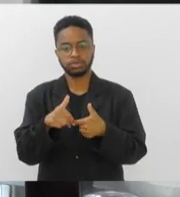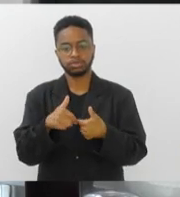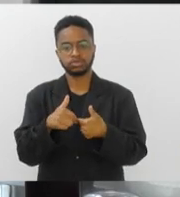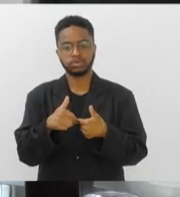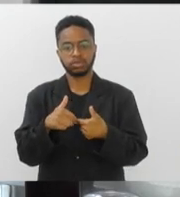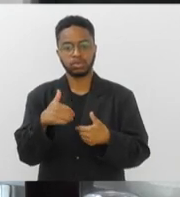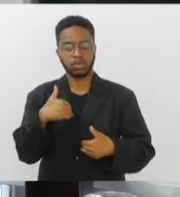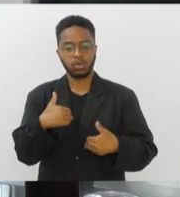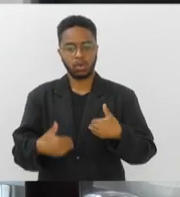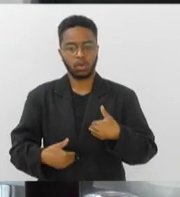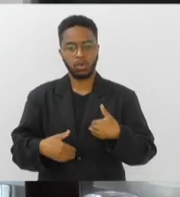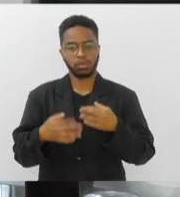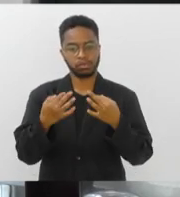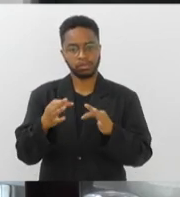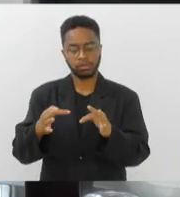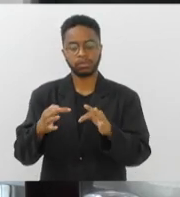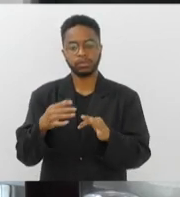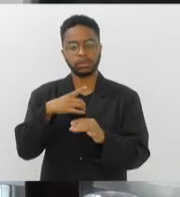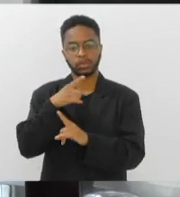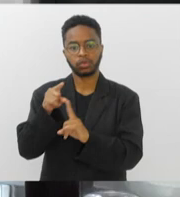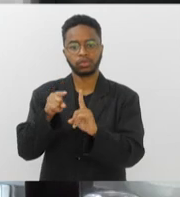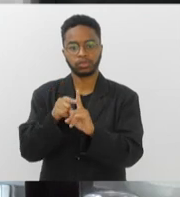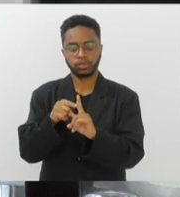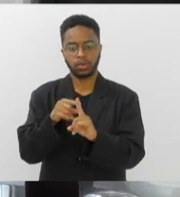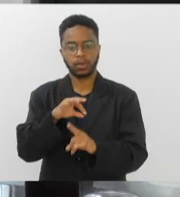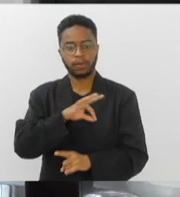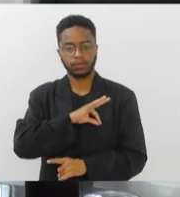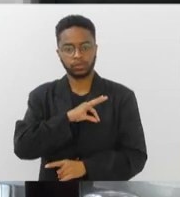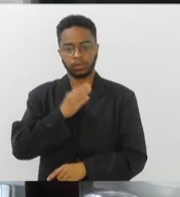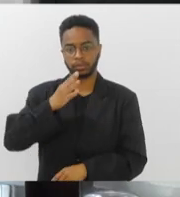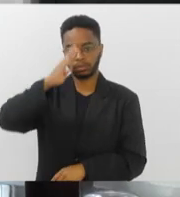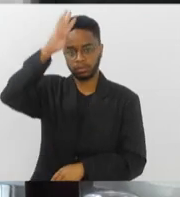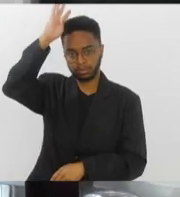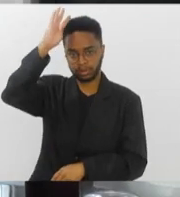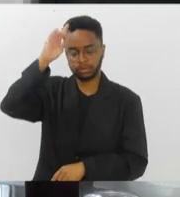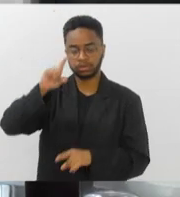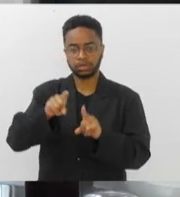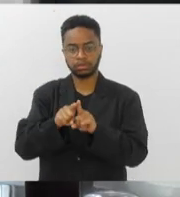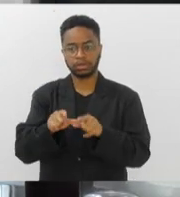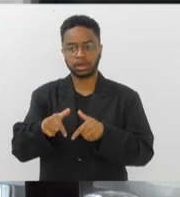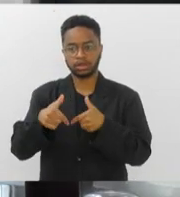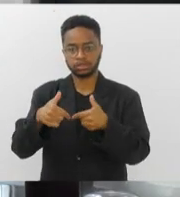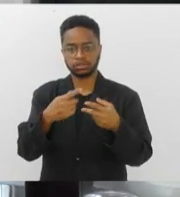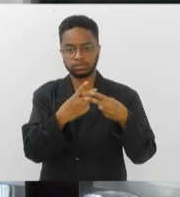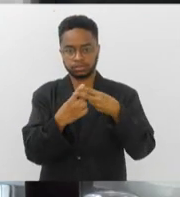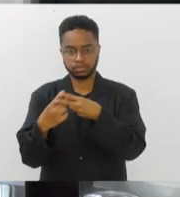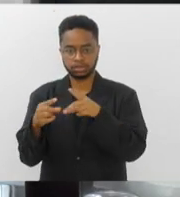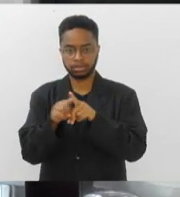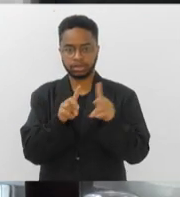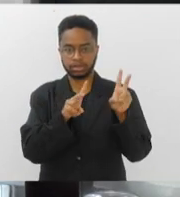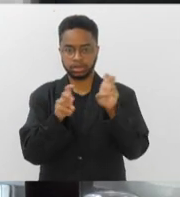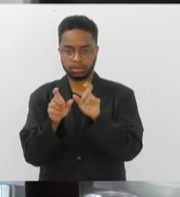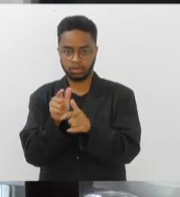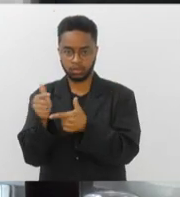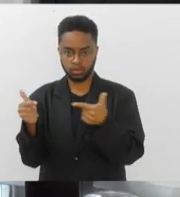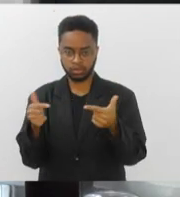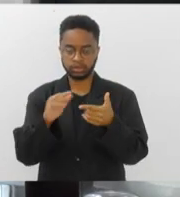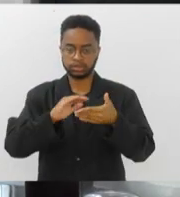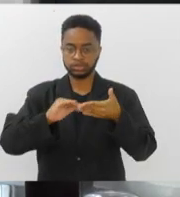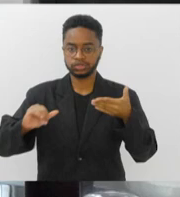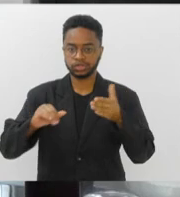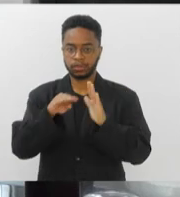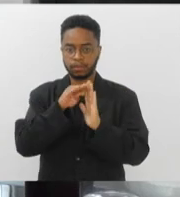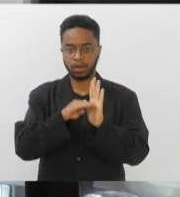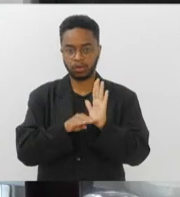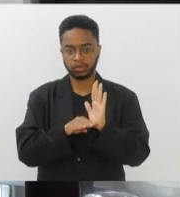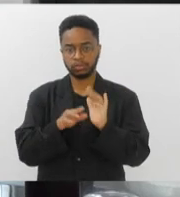tendo por destinatário policial civil, policial militar, bombeiro militar e agente do DESIP e da outras providências. Foi retirado